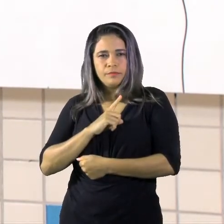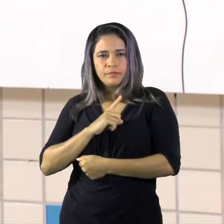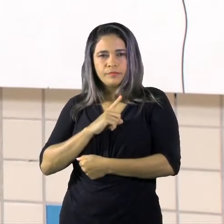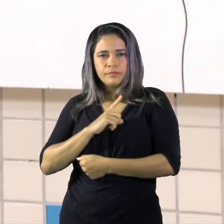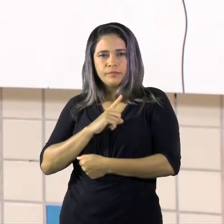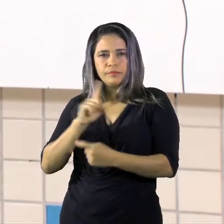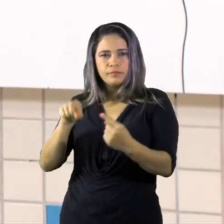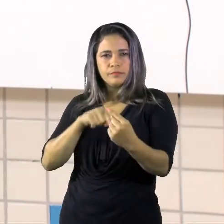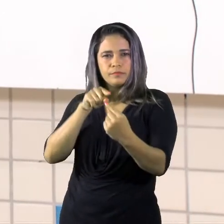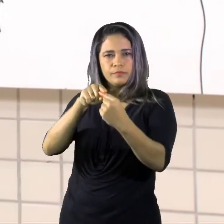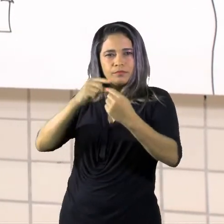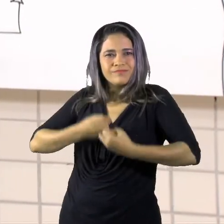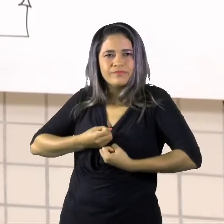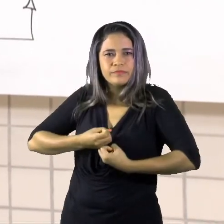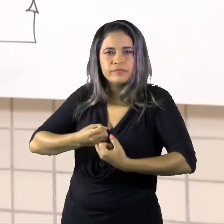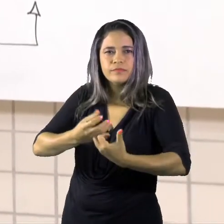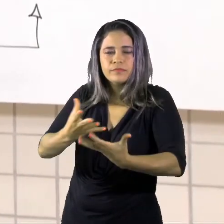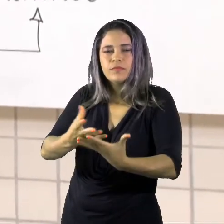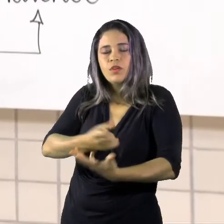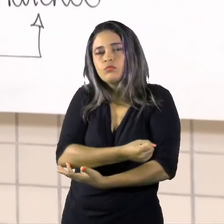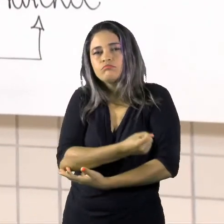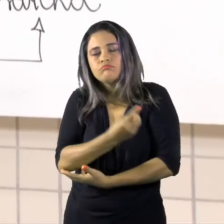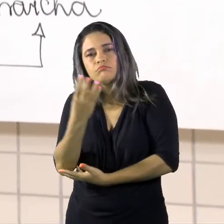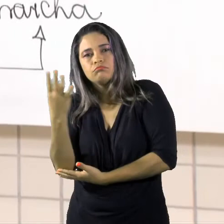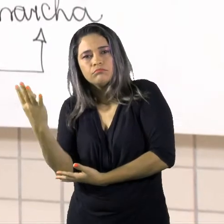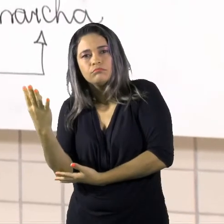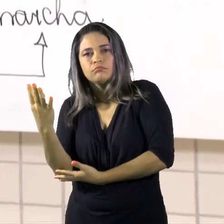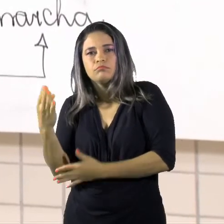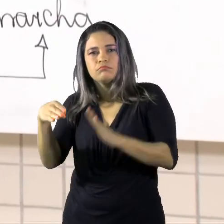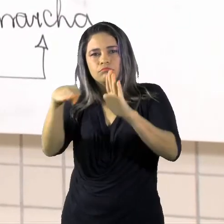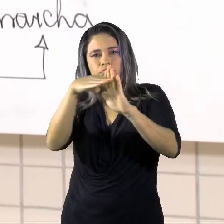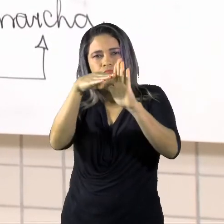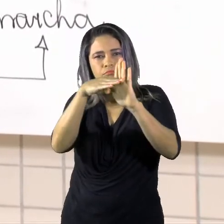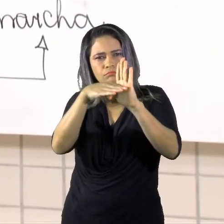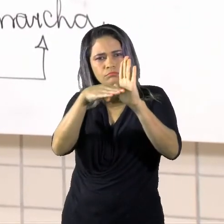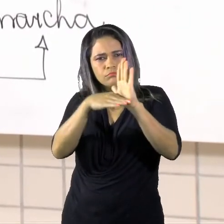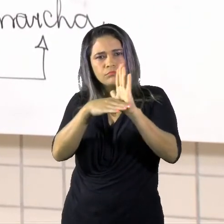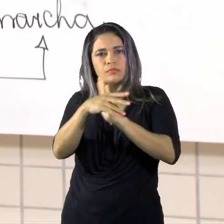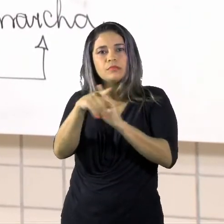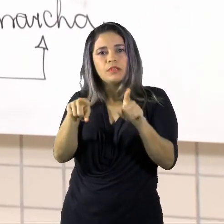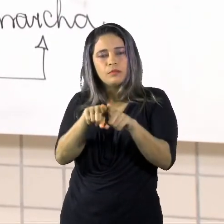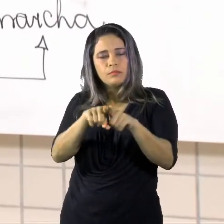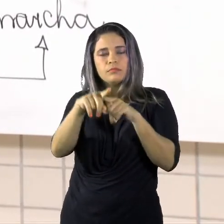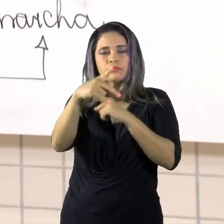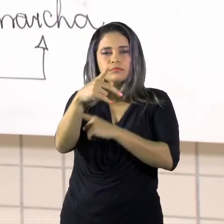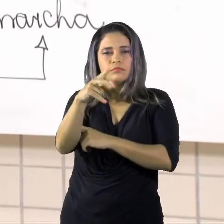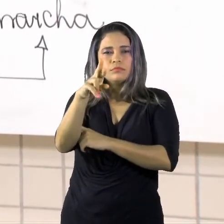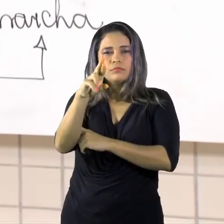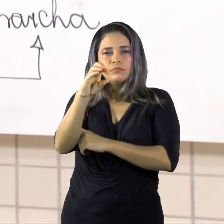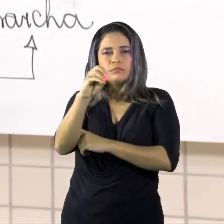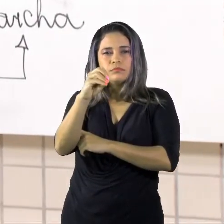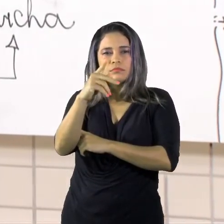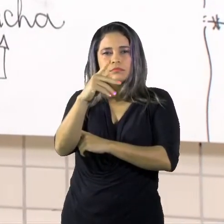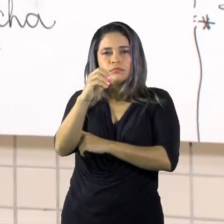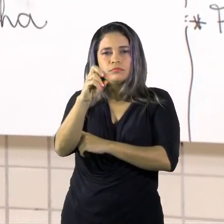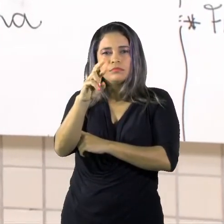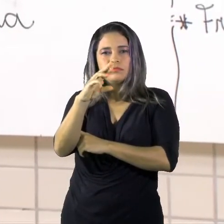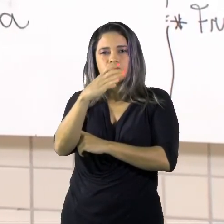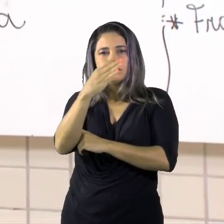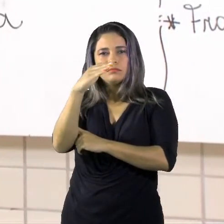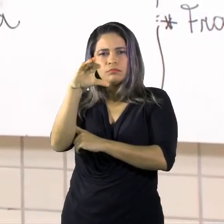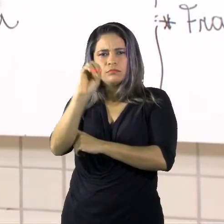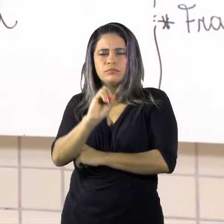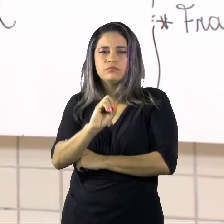de expressar quantidade, ordenação e proporção. Para que servem os